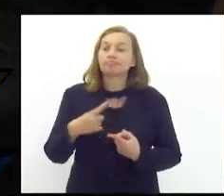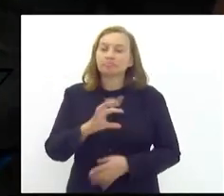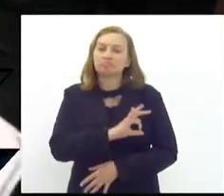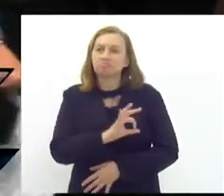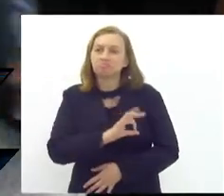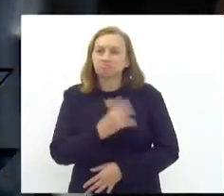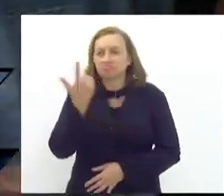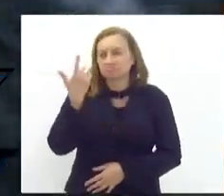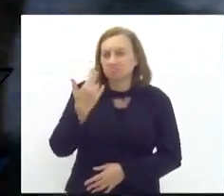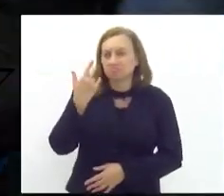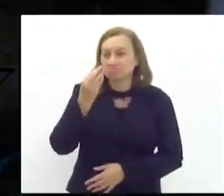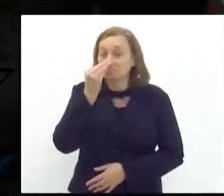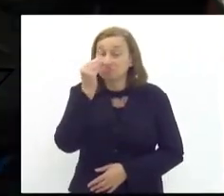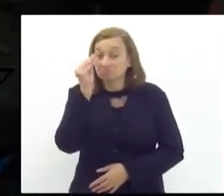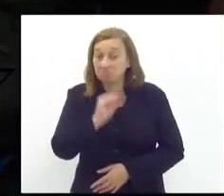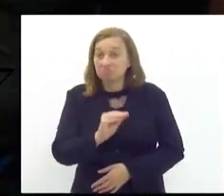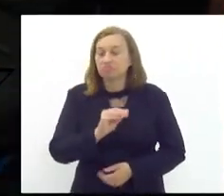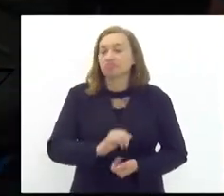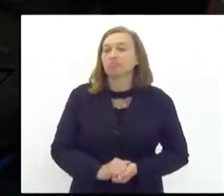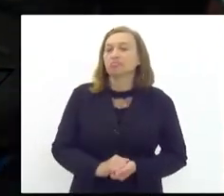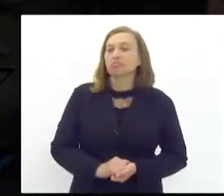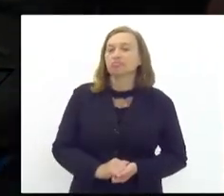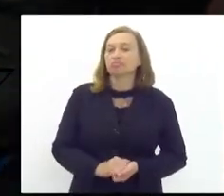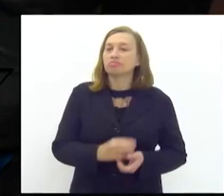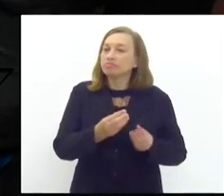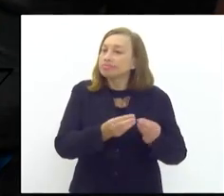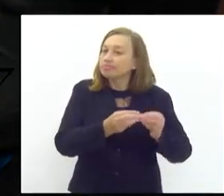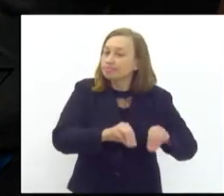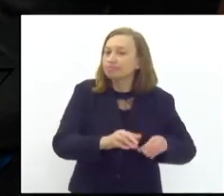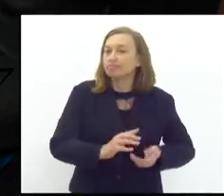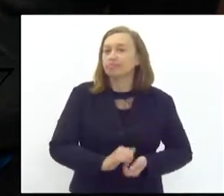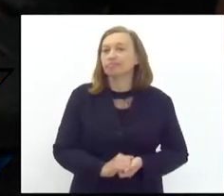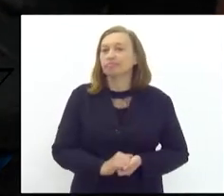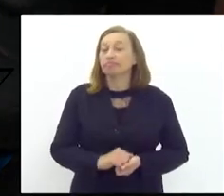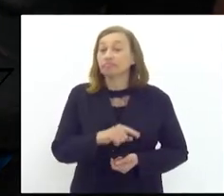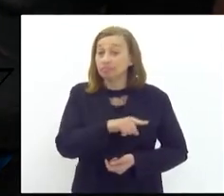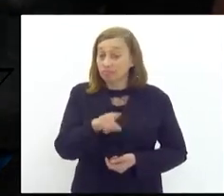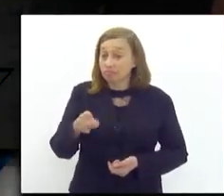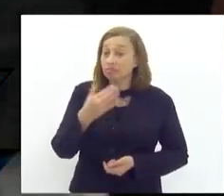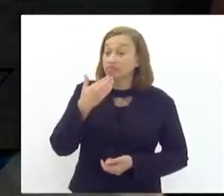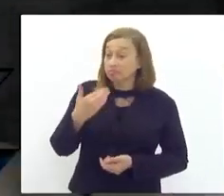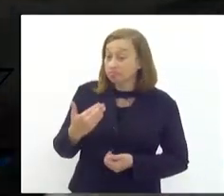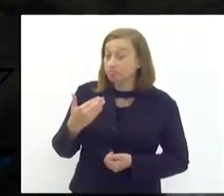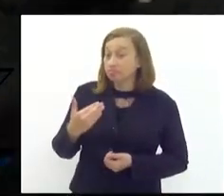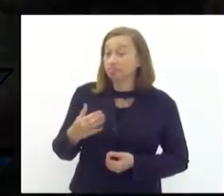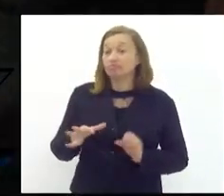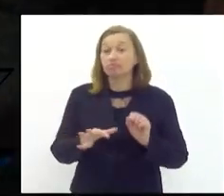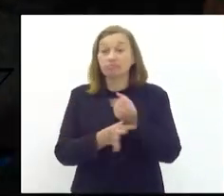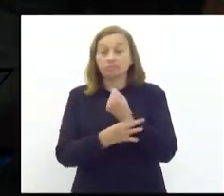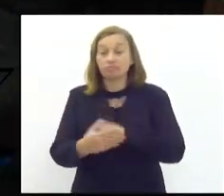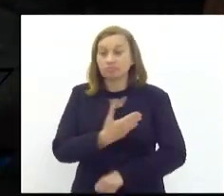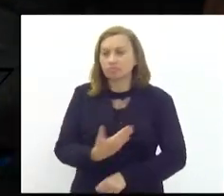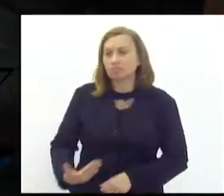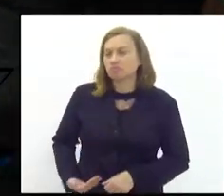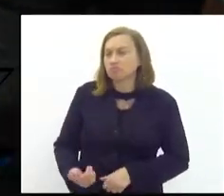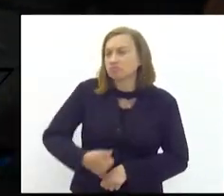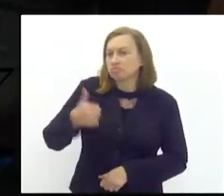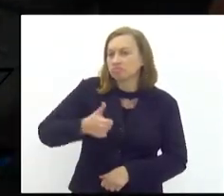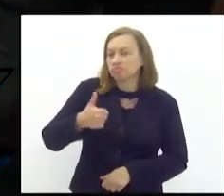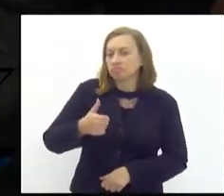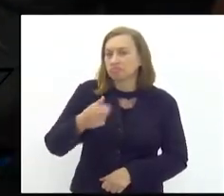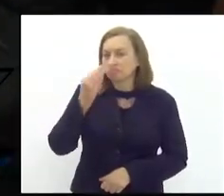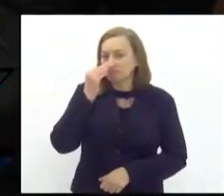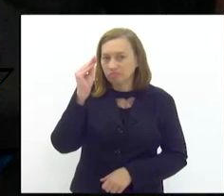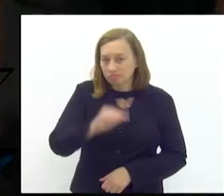normalmente ele é massacrado muita das vezes aqueles que solicitam tanto a segurança pública são os primeiros a massa